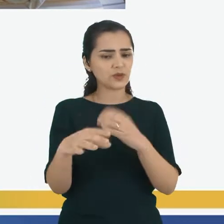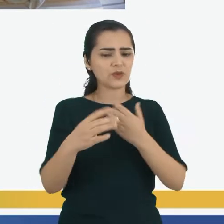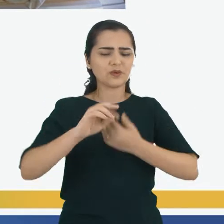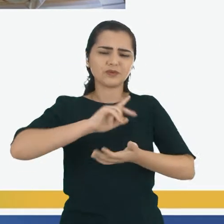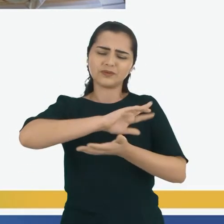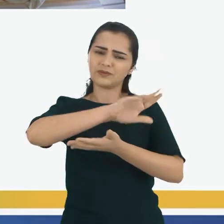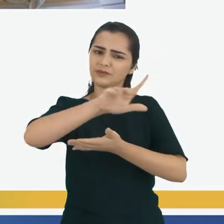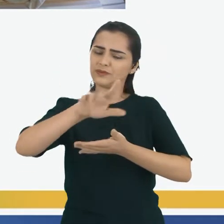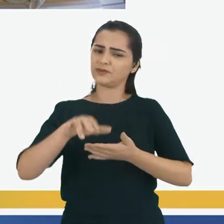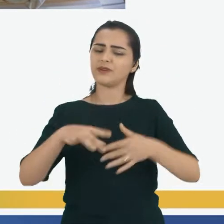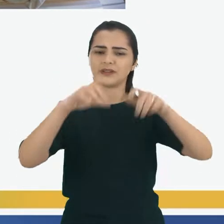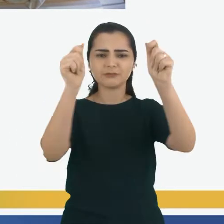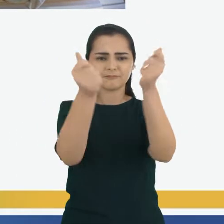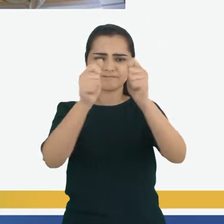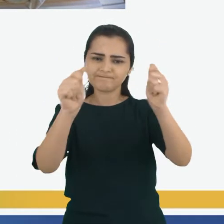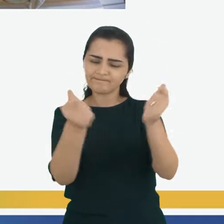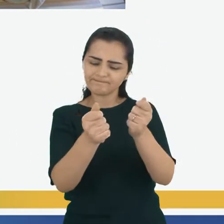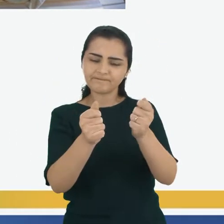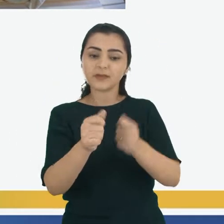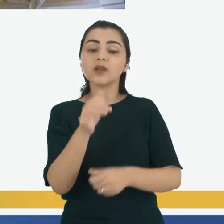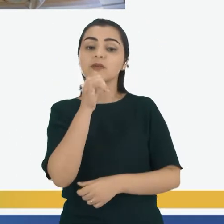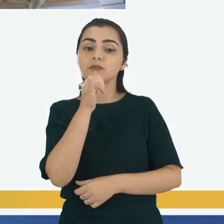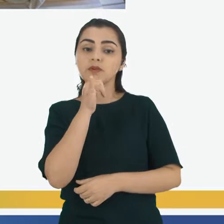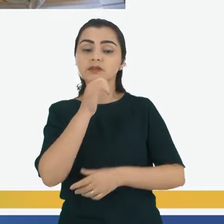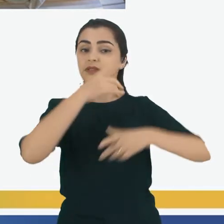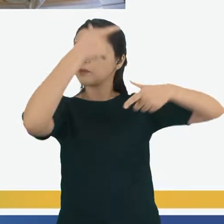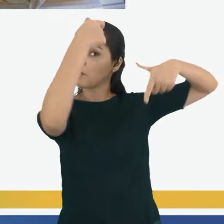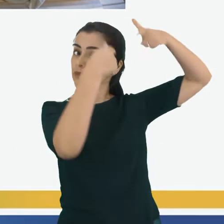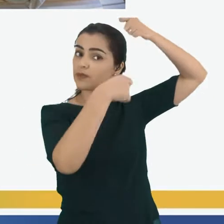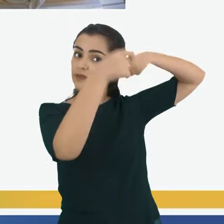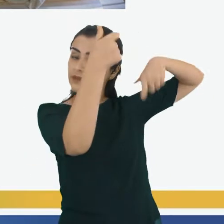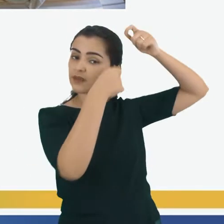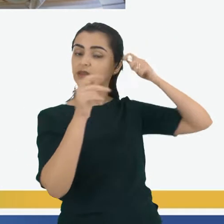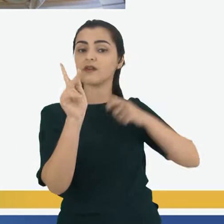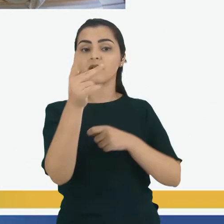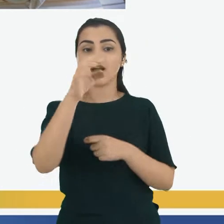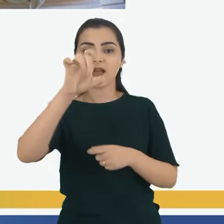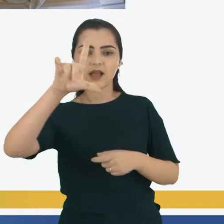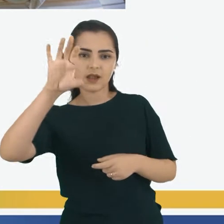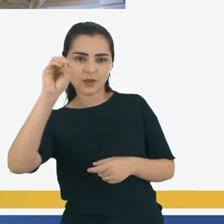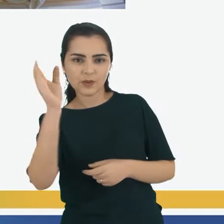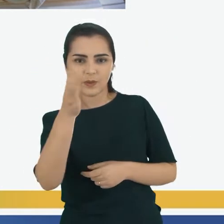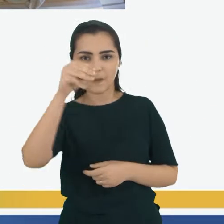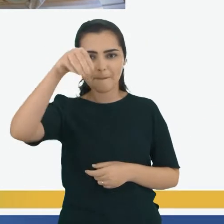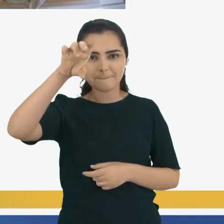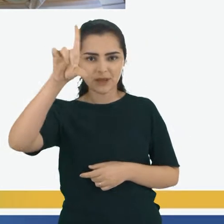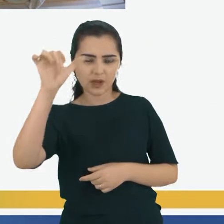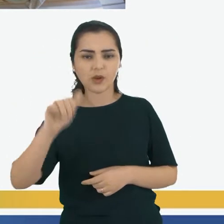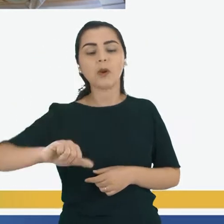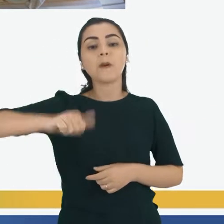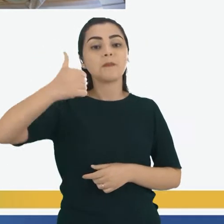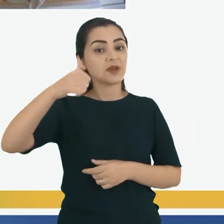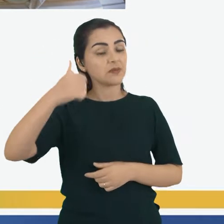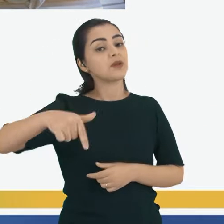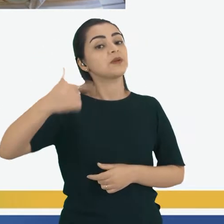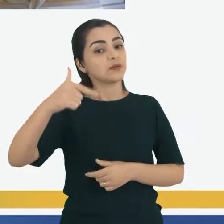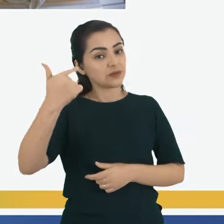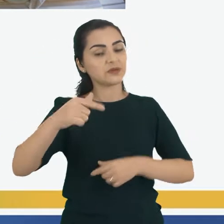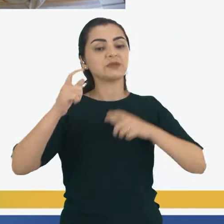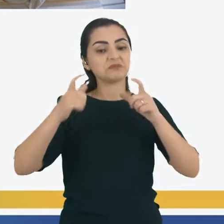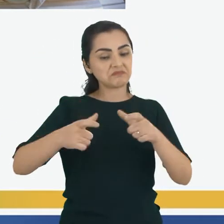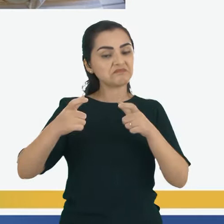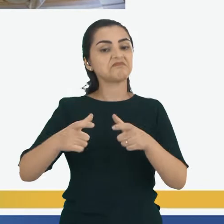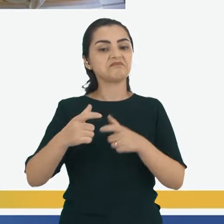artes plásticas, como por exemplo o Salão Hélio Melo, conquistando premiação de primeiro e segundo lugares em